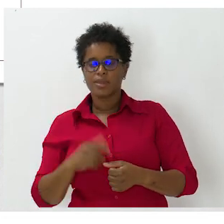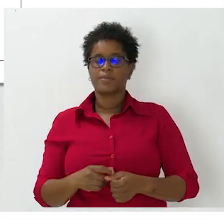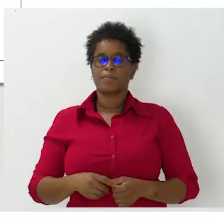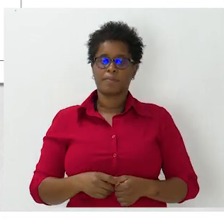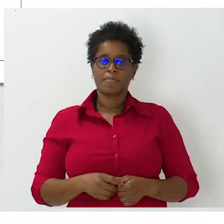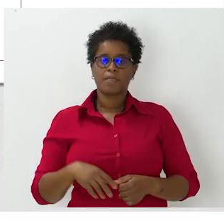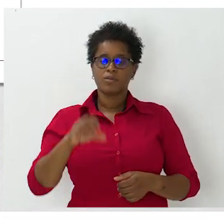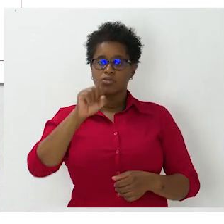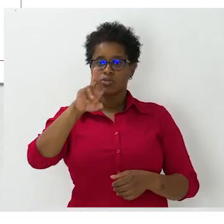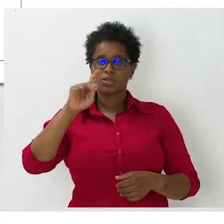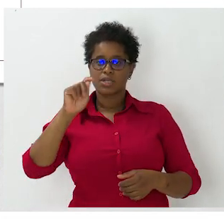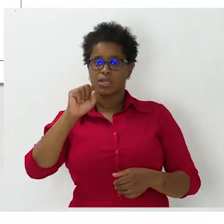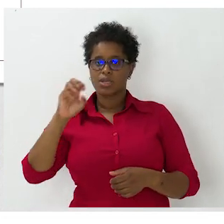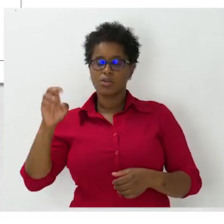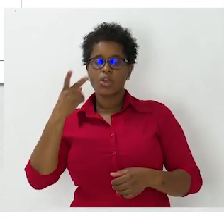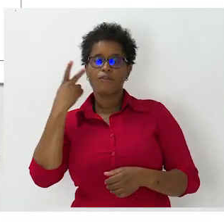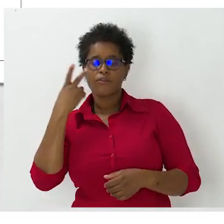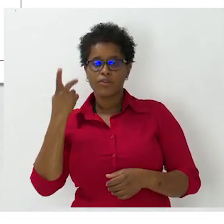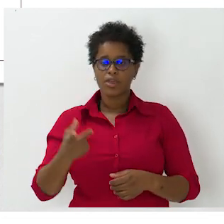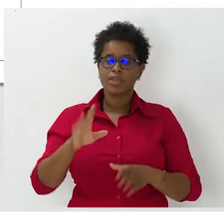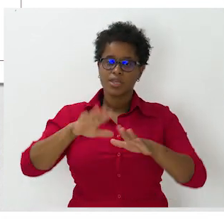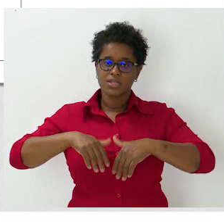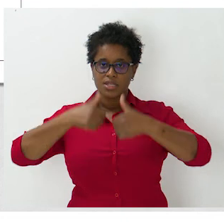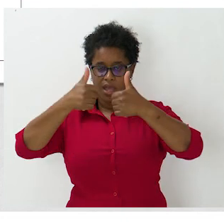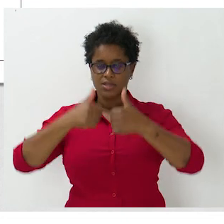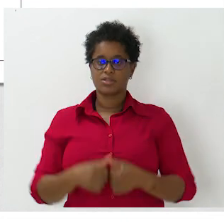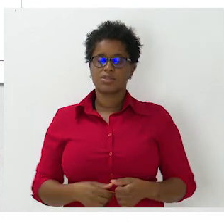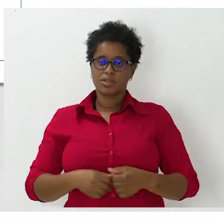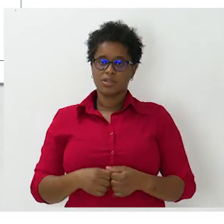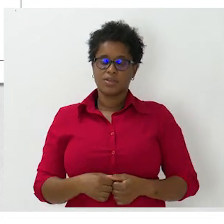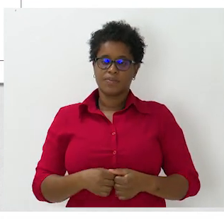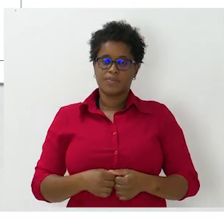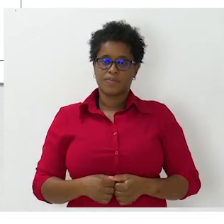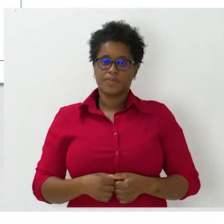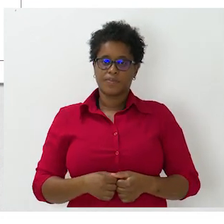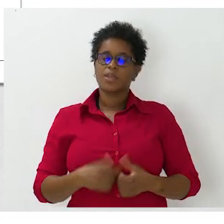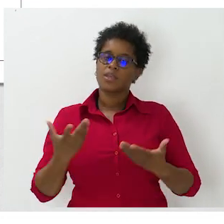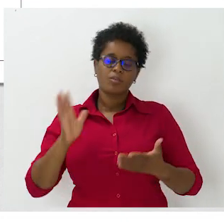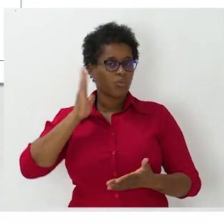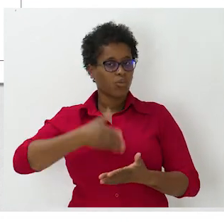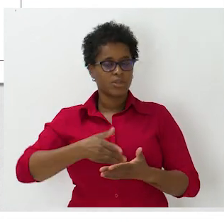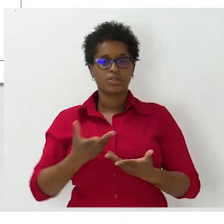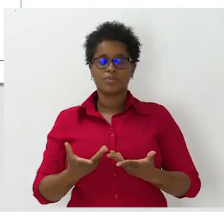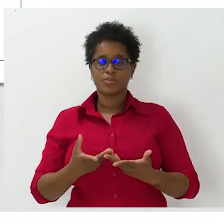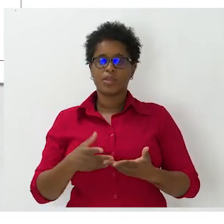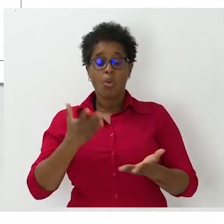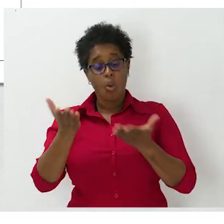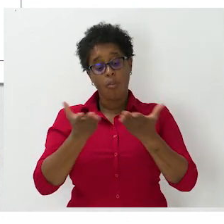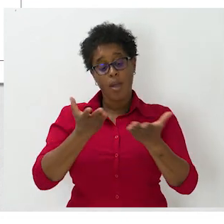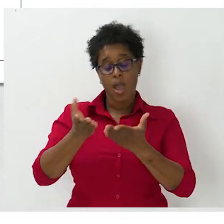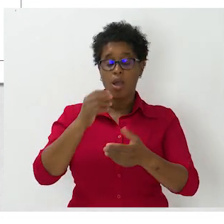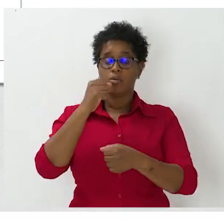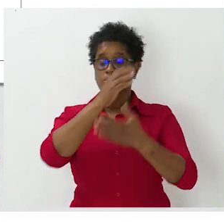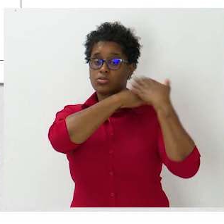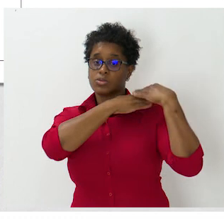cotidiana dos gregos que viviam nas cidades. E por último, compara o